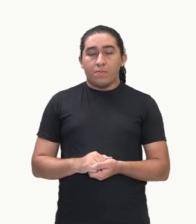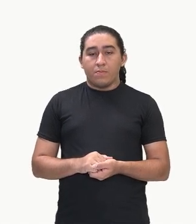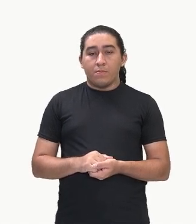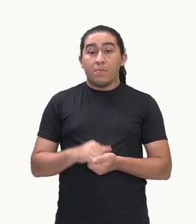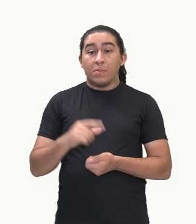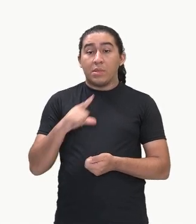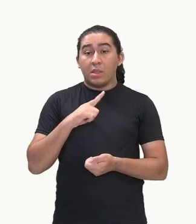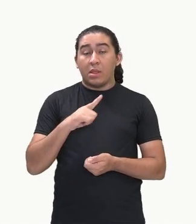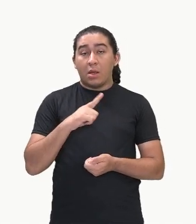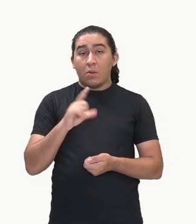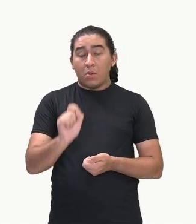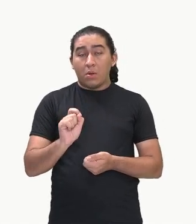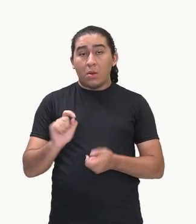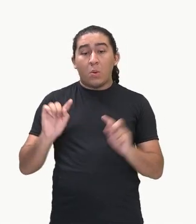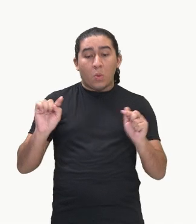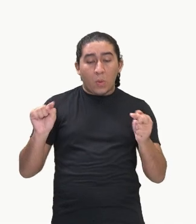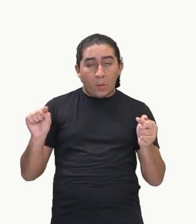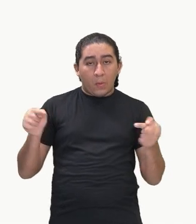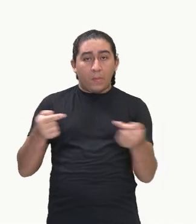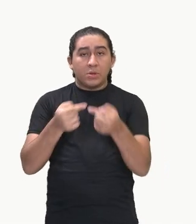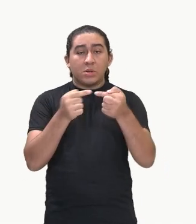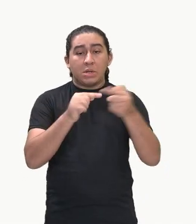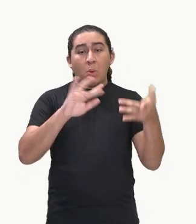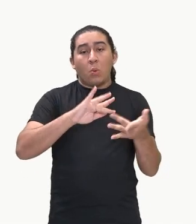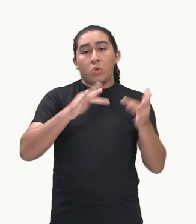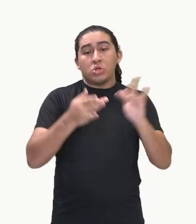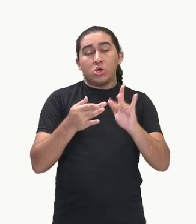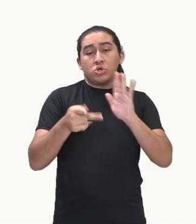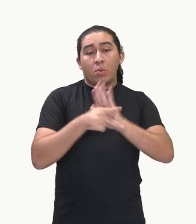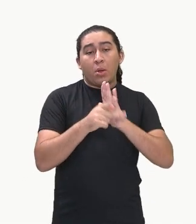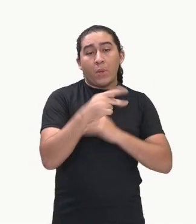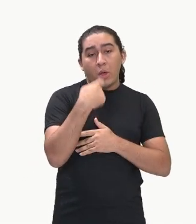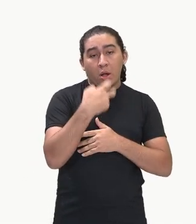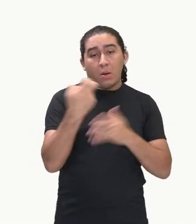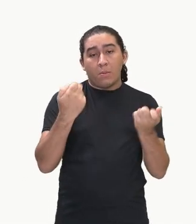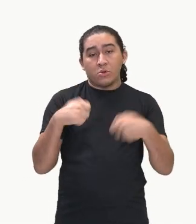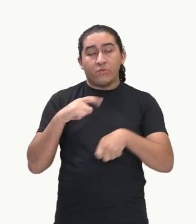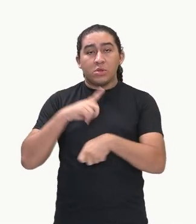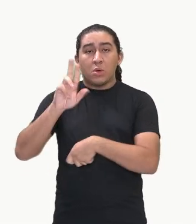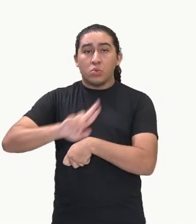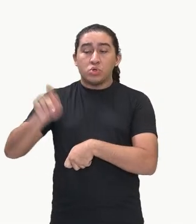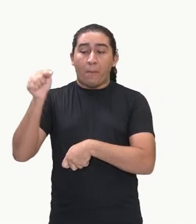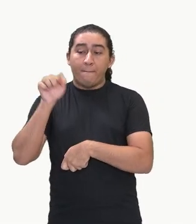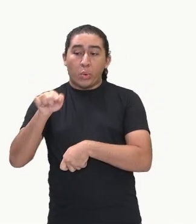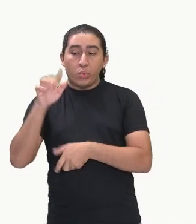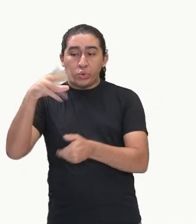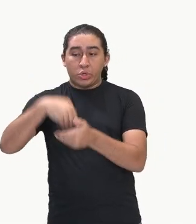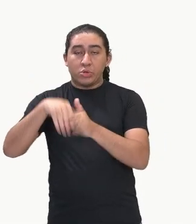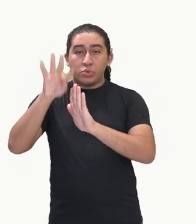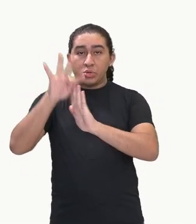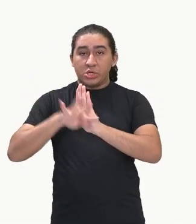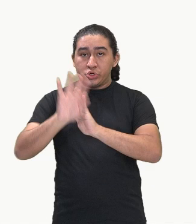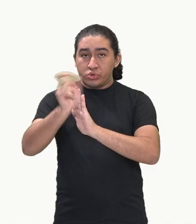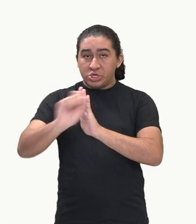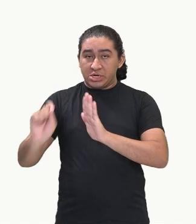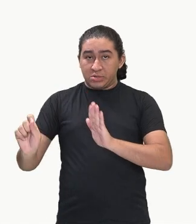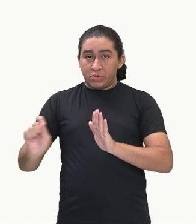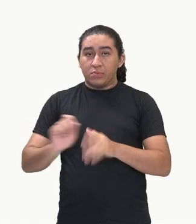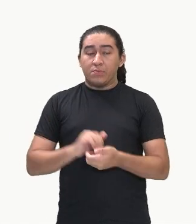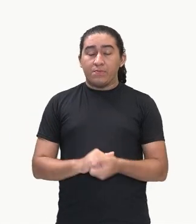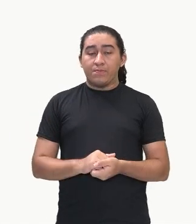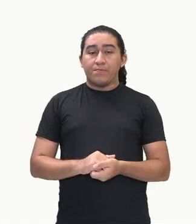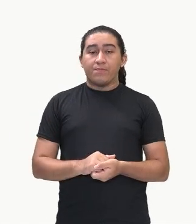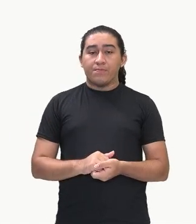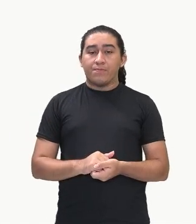aproximadamente o movimento vivo da elocução oral, serve-se da pontuação.